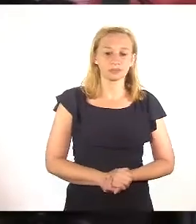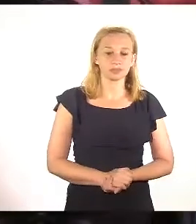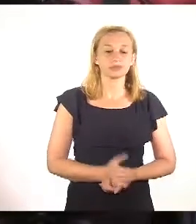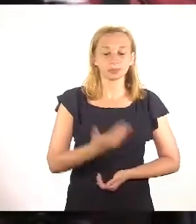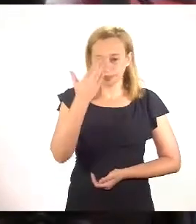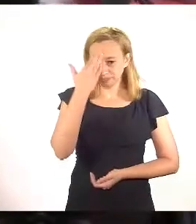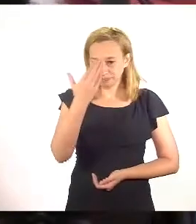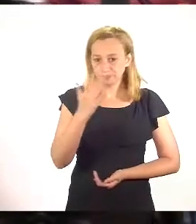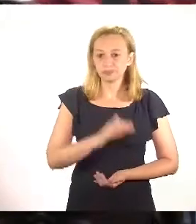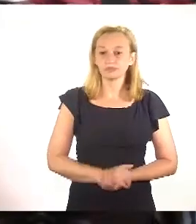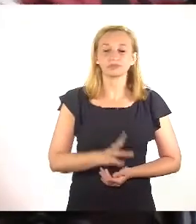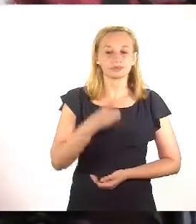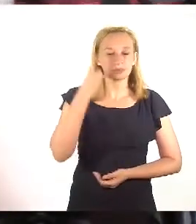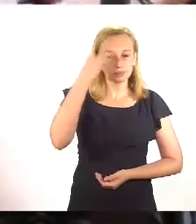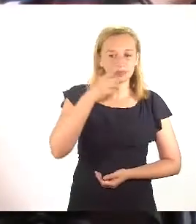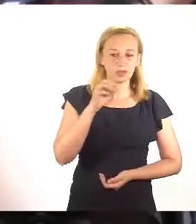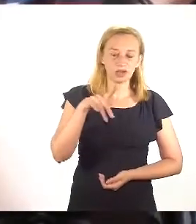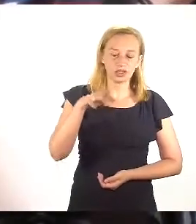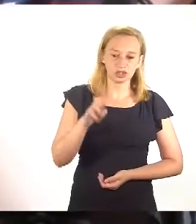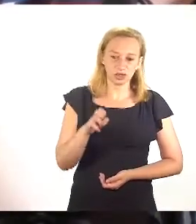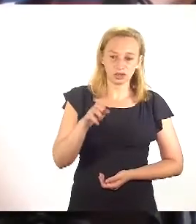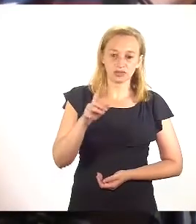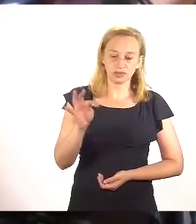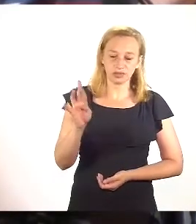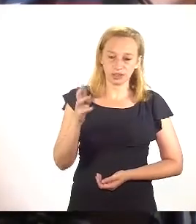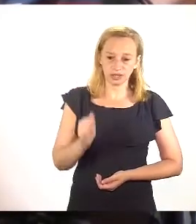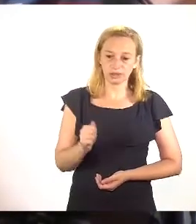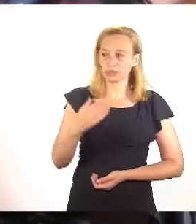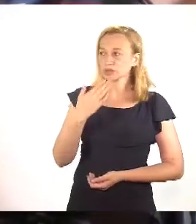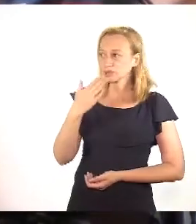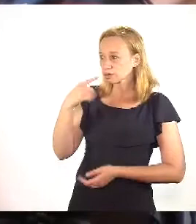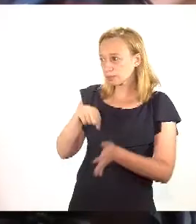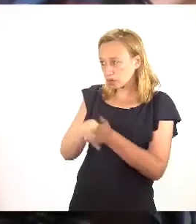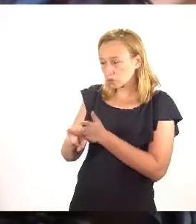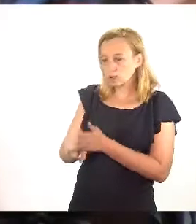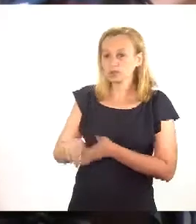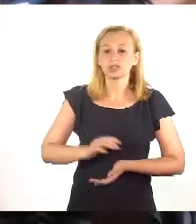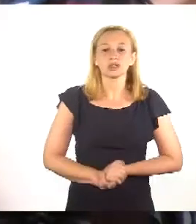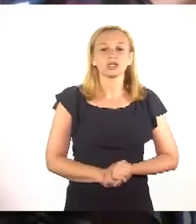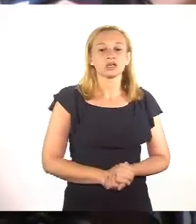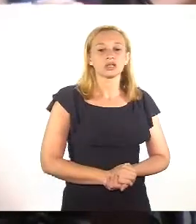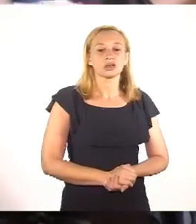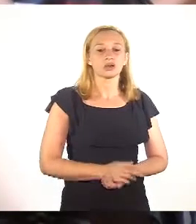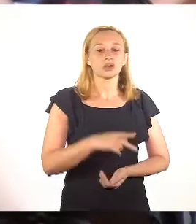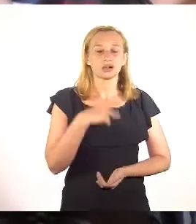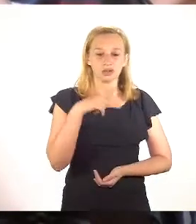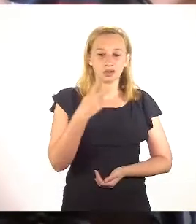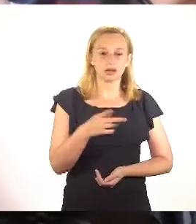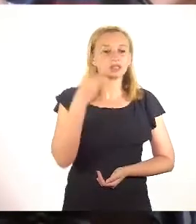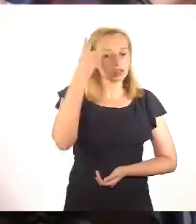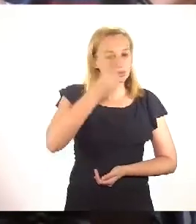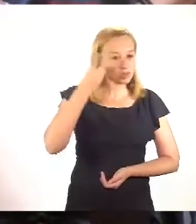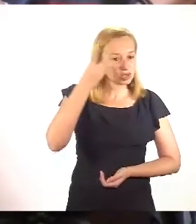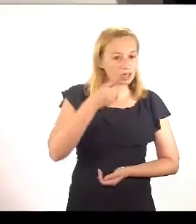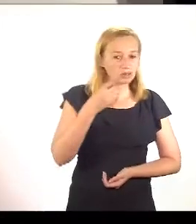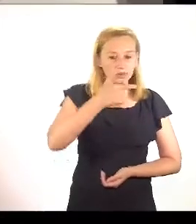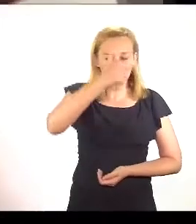Muito obrigado, deputado Alexandre Freitas, pelas perguntas. Com a palavra, deputado Luiz